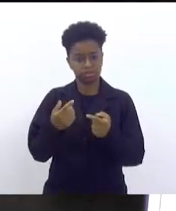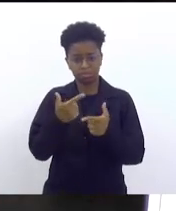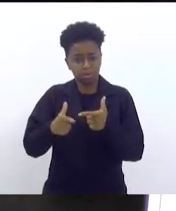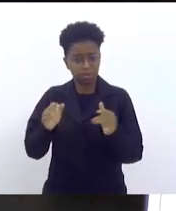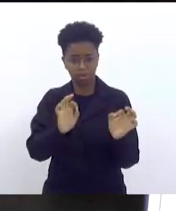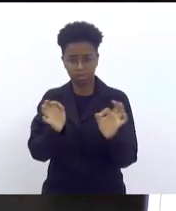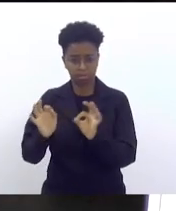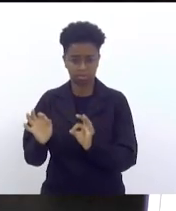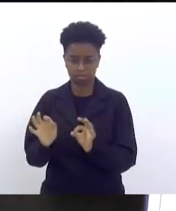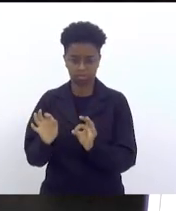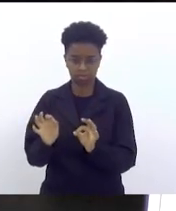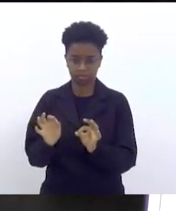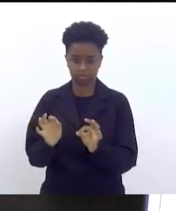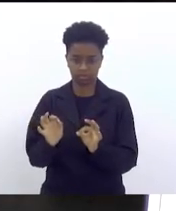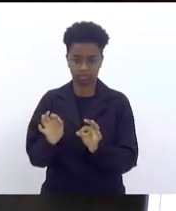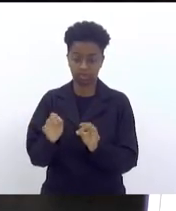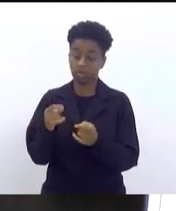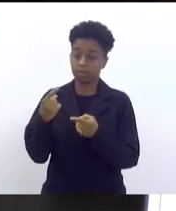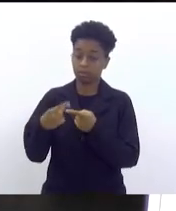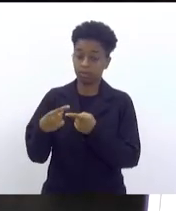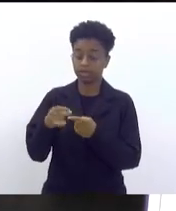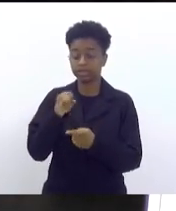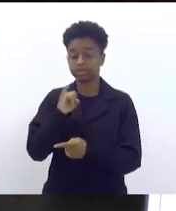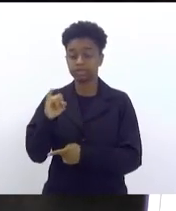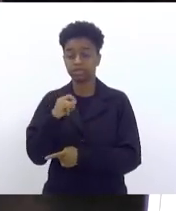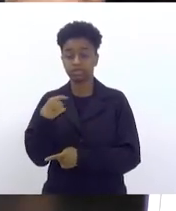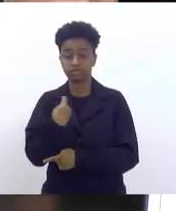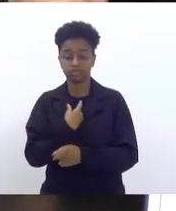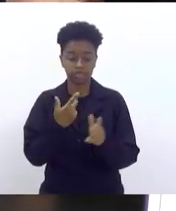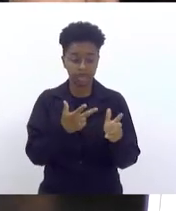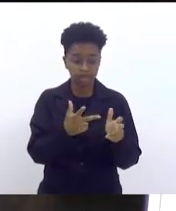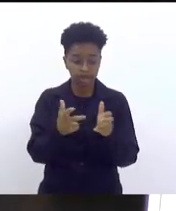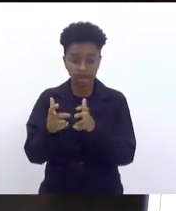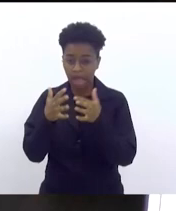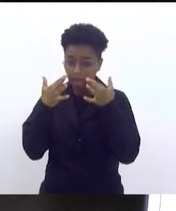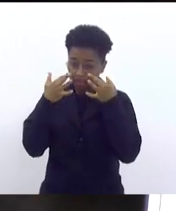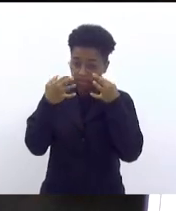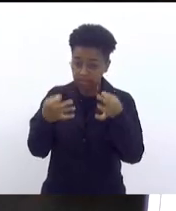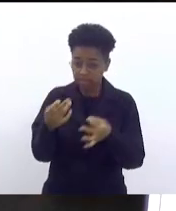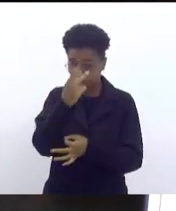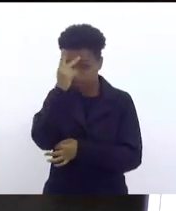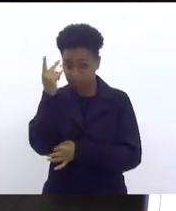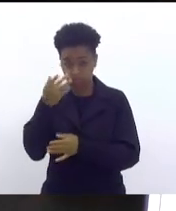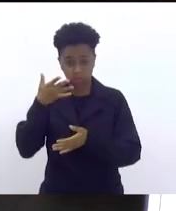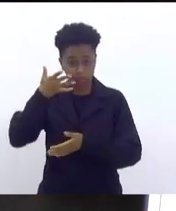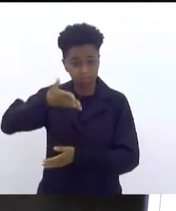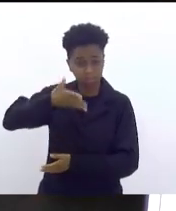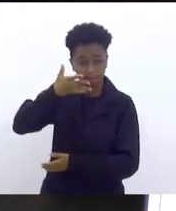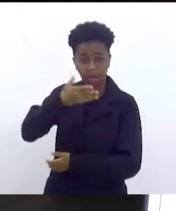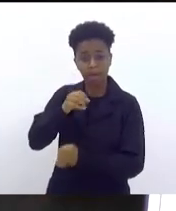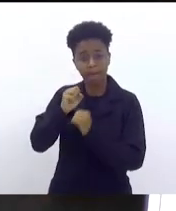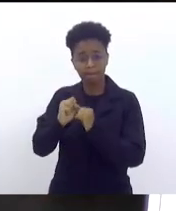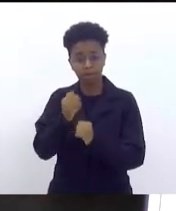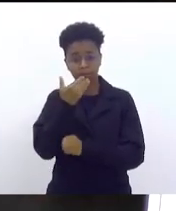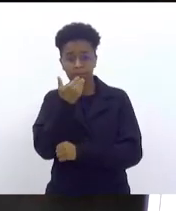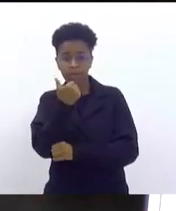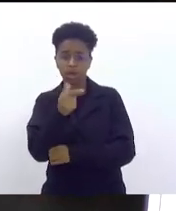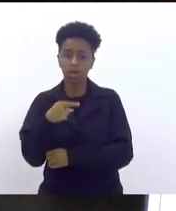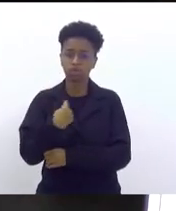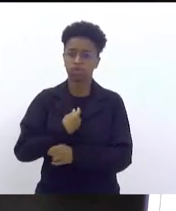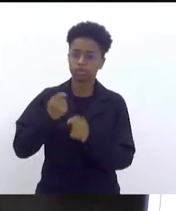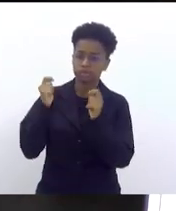nisso porque quando a gente escuta aquele que tem algo a dizer e pode ampliar a nossa capacidade de